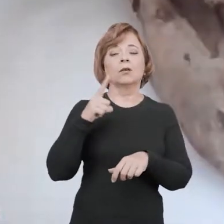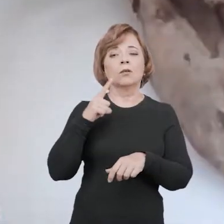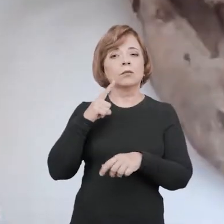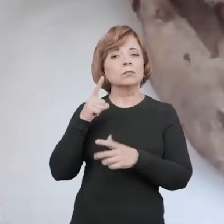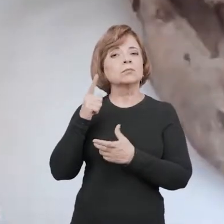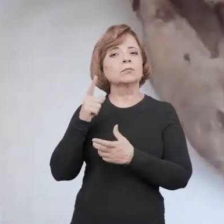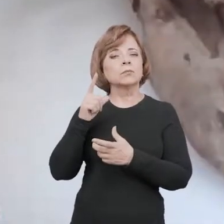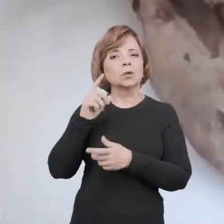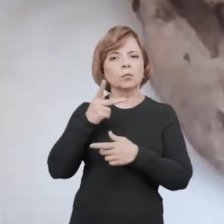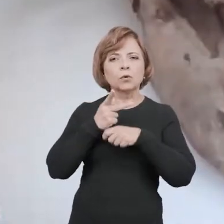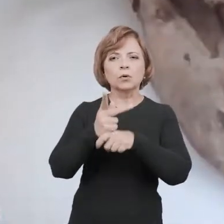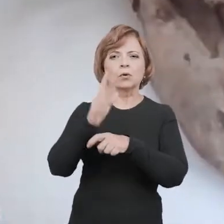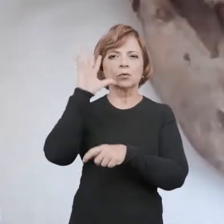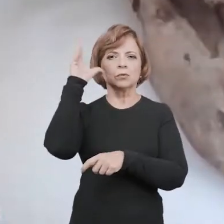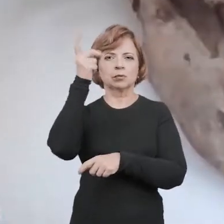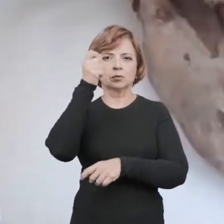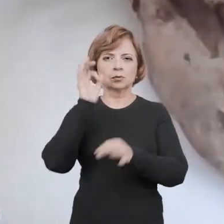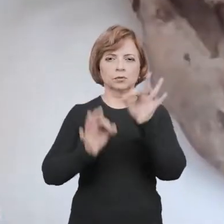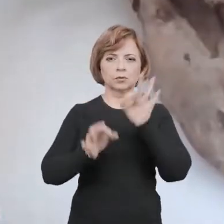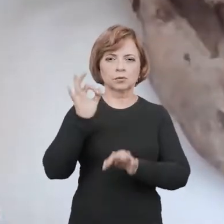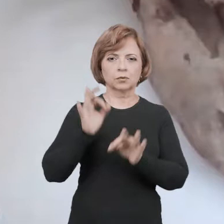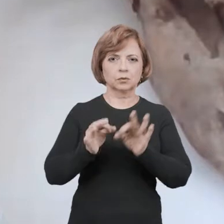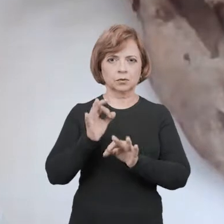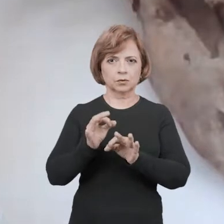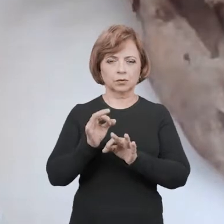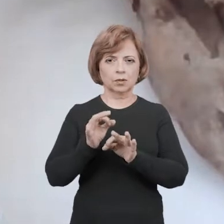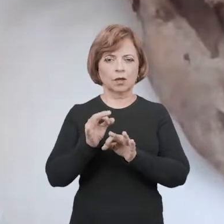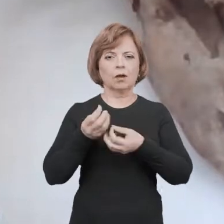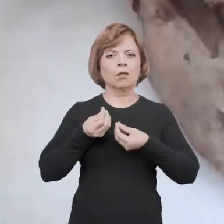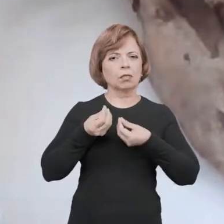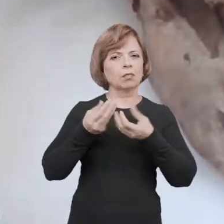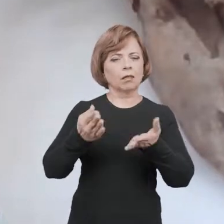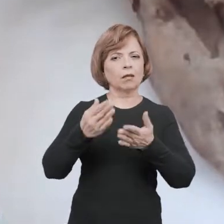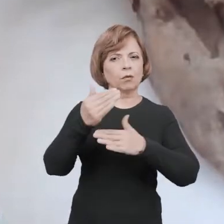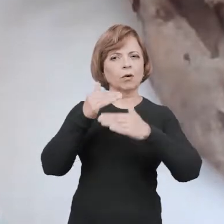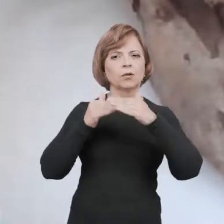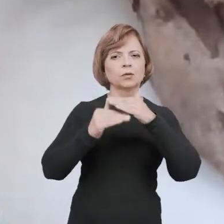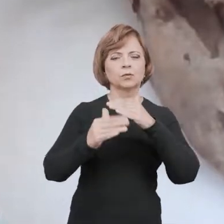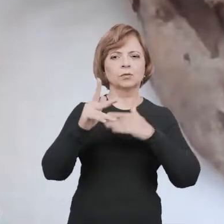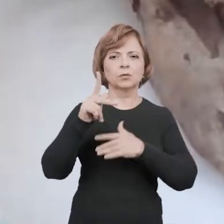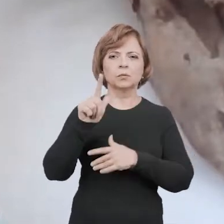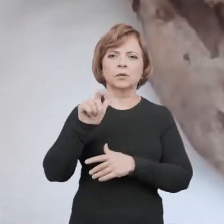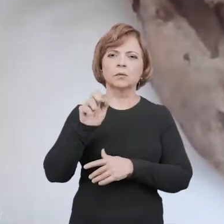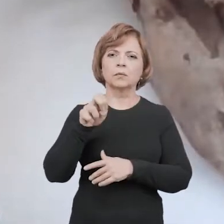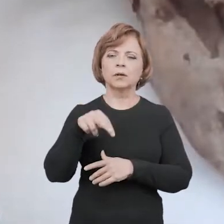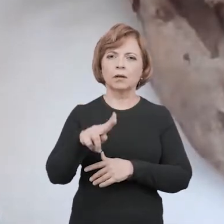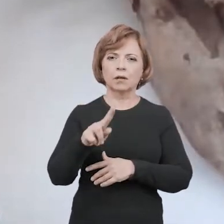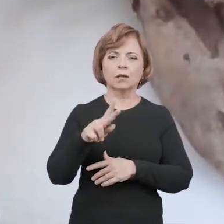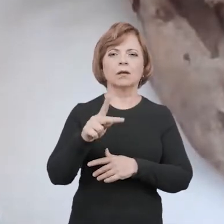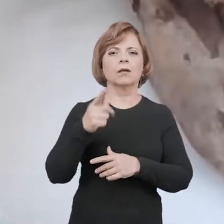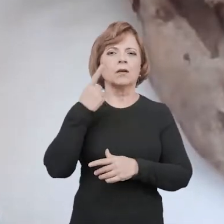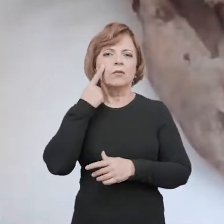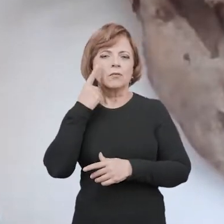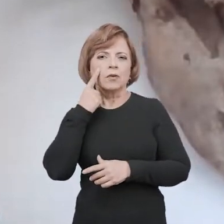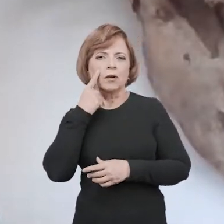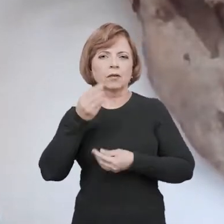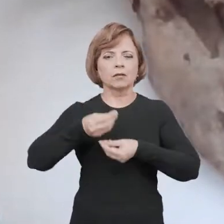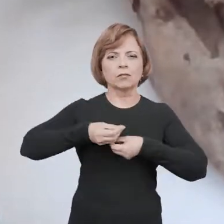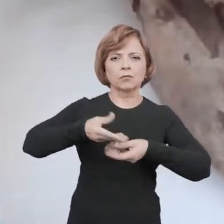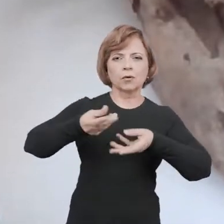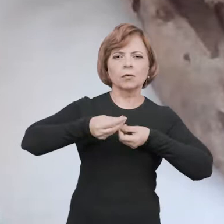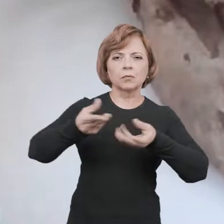de Justiça, incumbe à Subplan fomentar, apoiar,